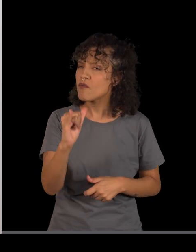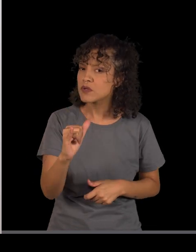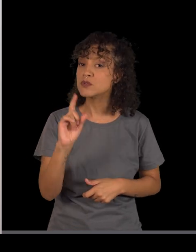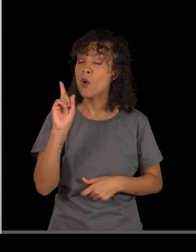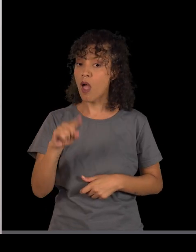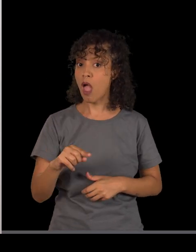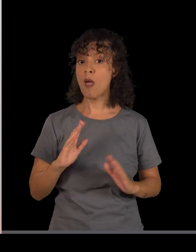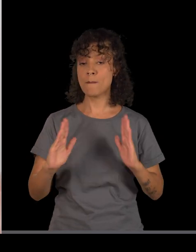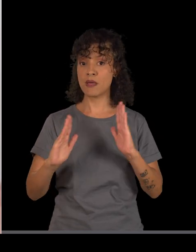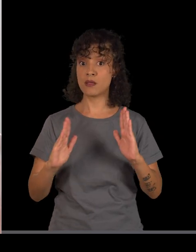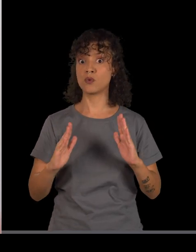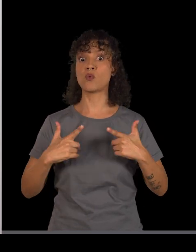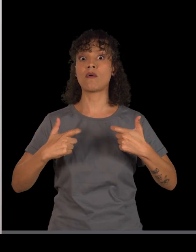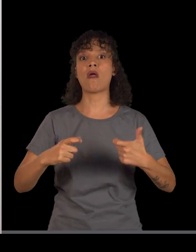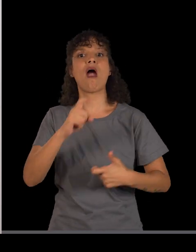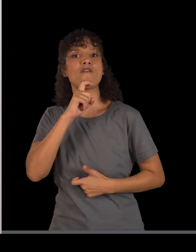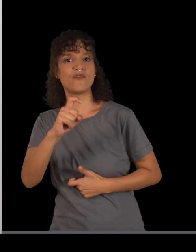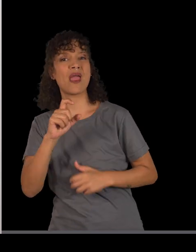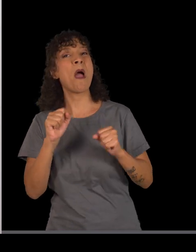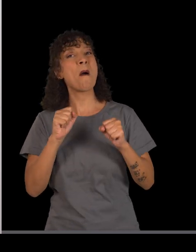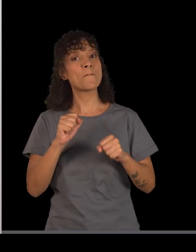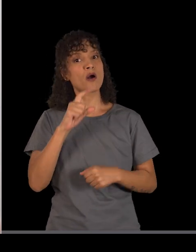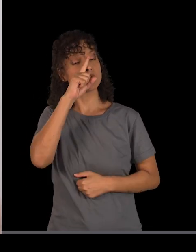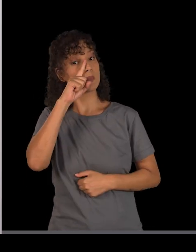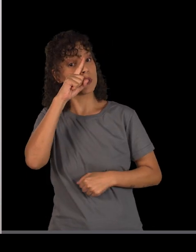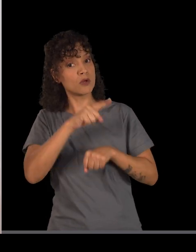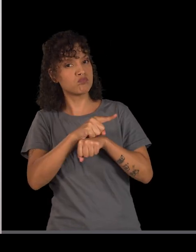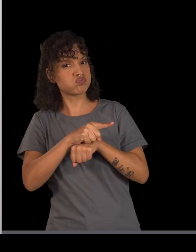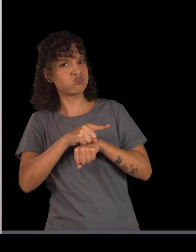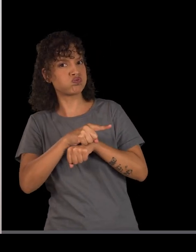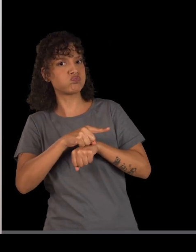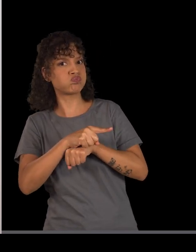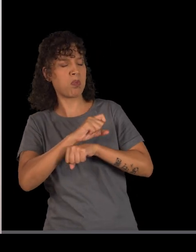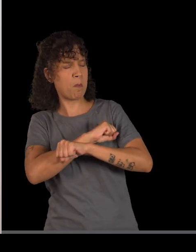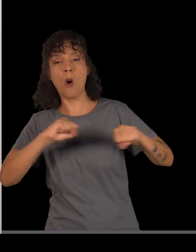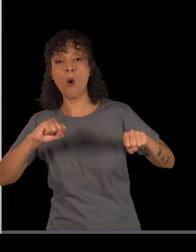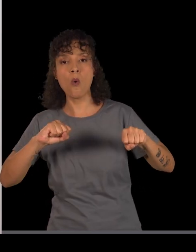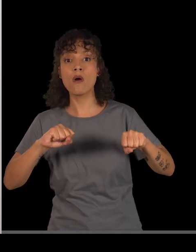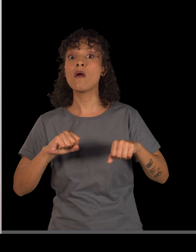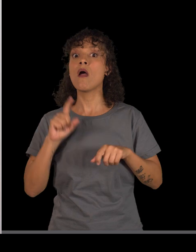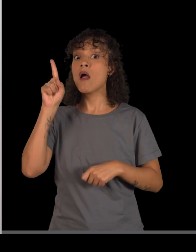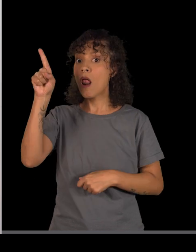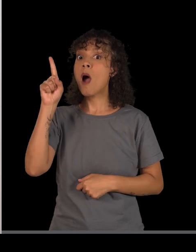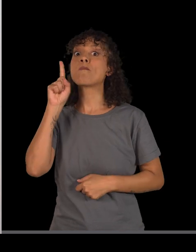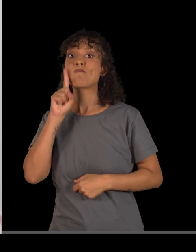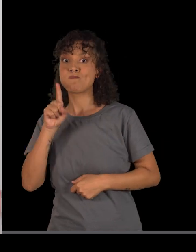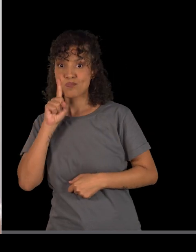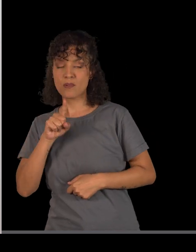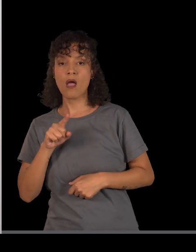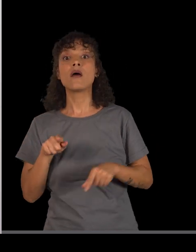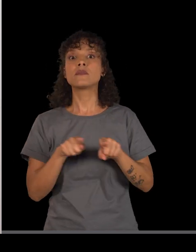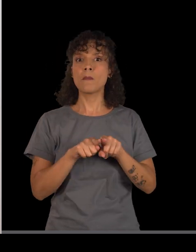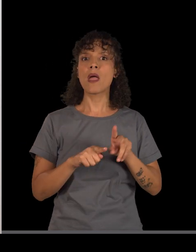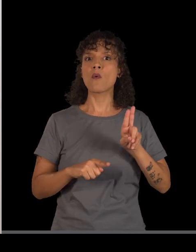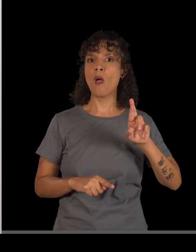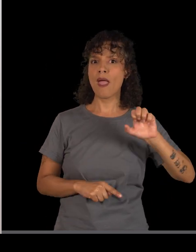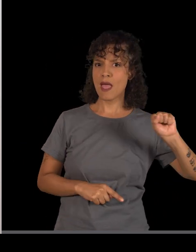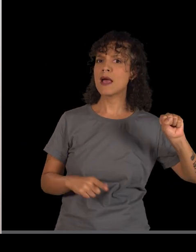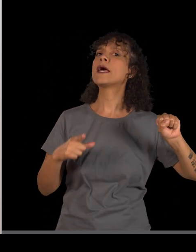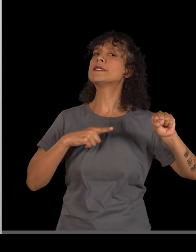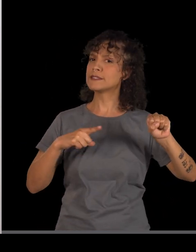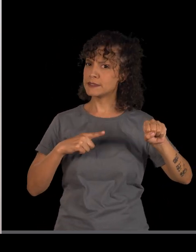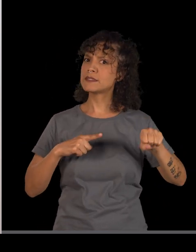de ameaça nuclear e que tanto os Estados Unidos quanto a União Soviética têm essa tecnologia nuclear. Se a